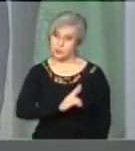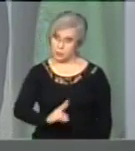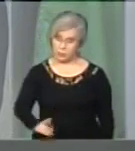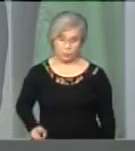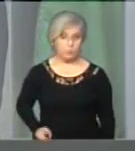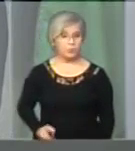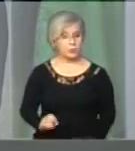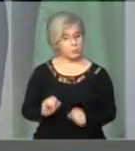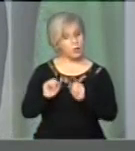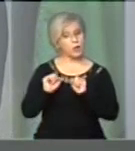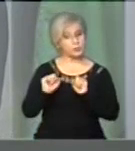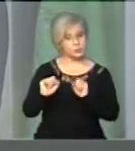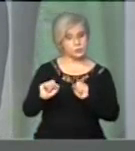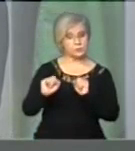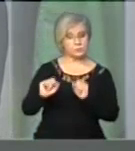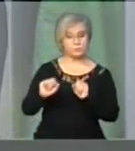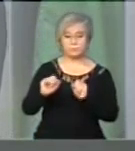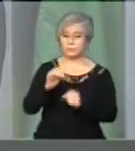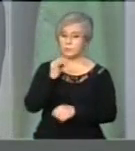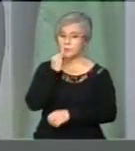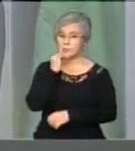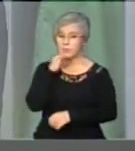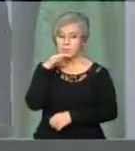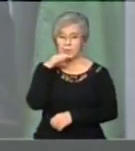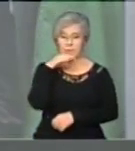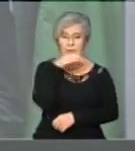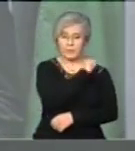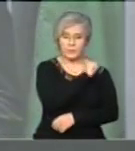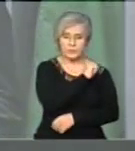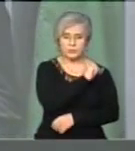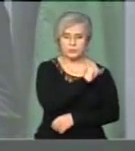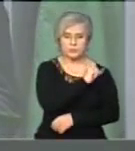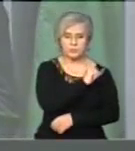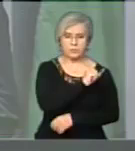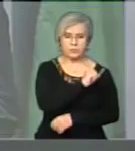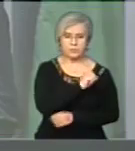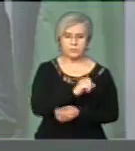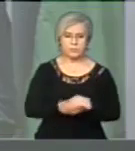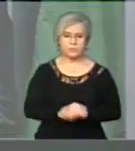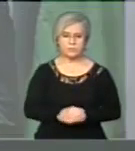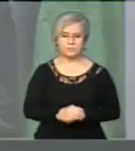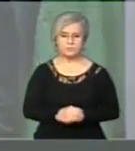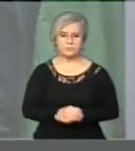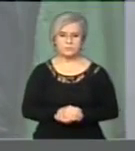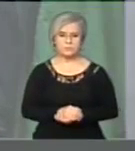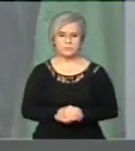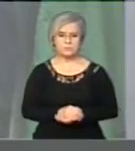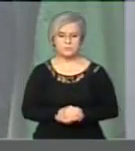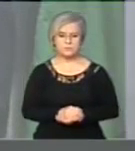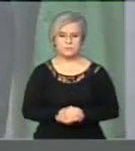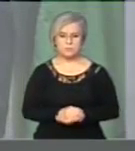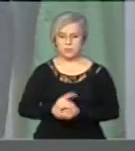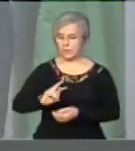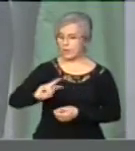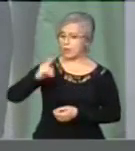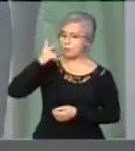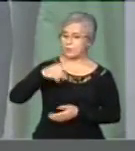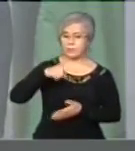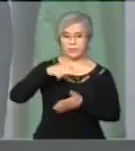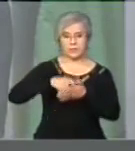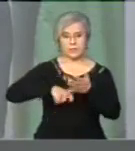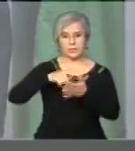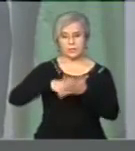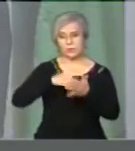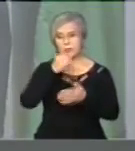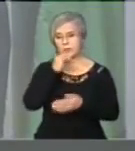pode, de uma forma rápida, sem o pedido de aprovação do Congresso Nacional, aumentar impostos tais